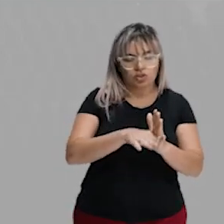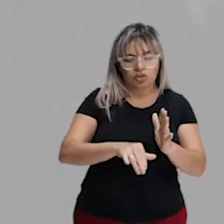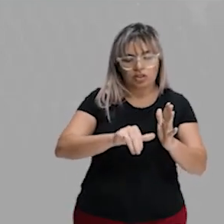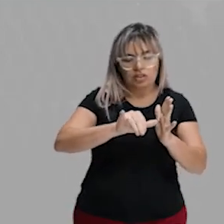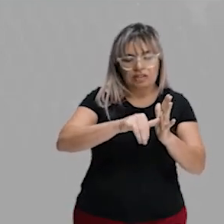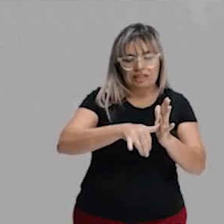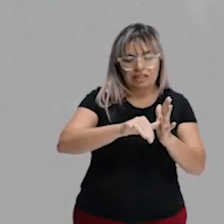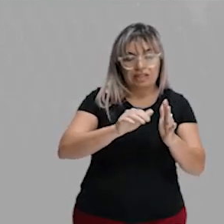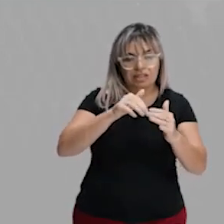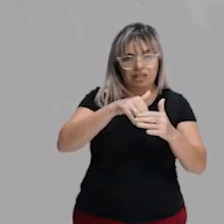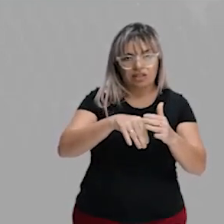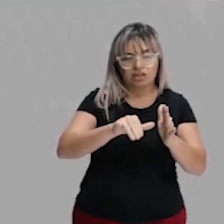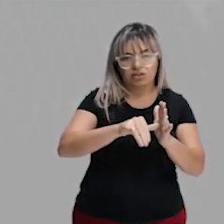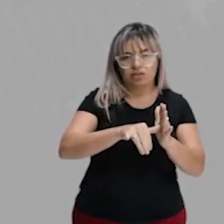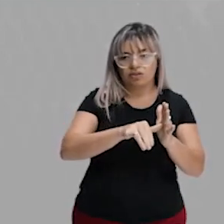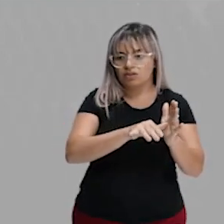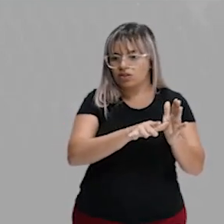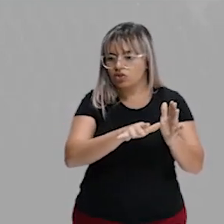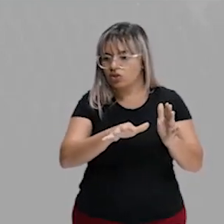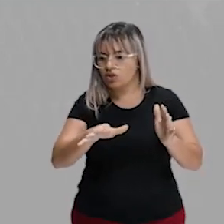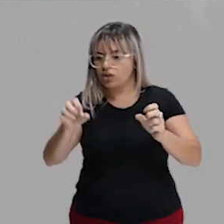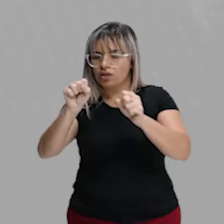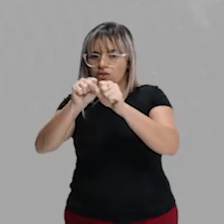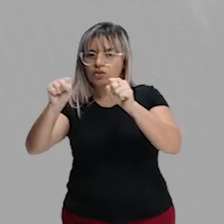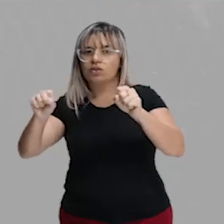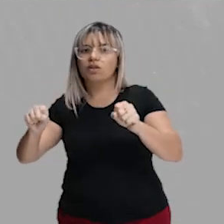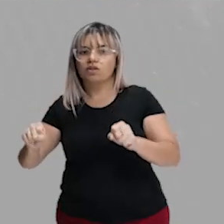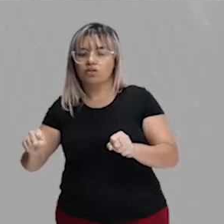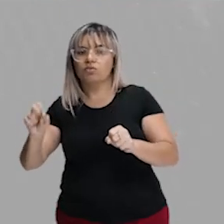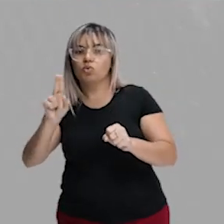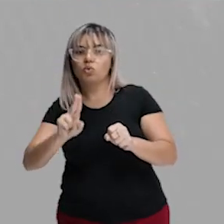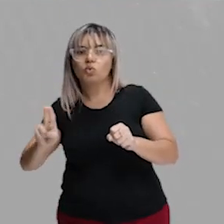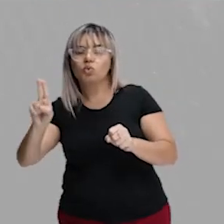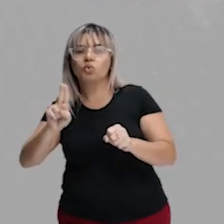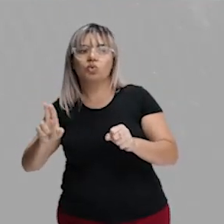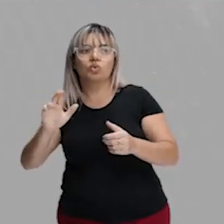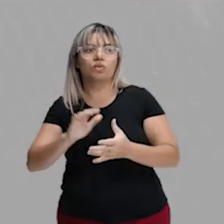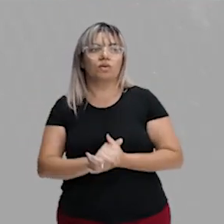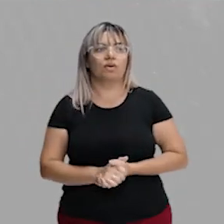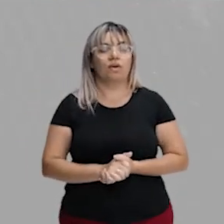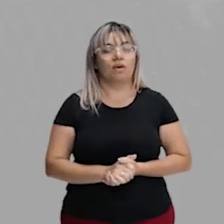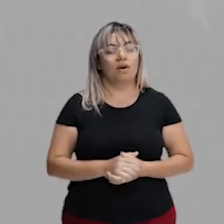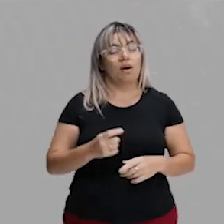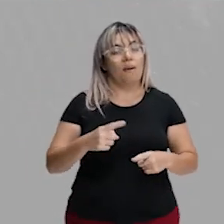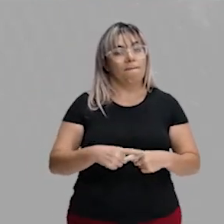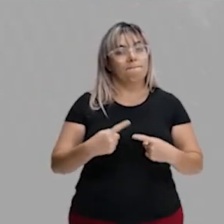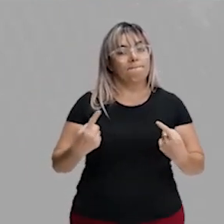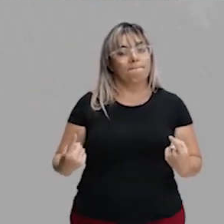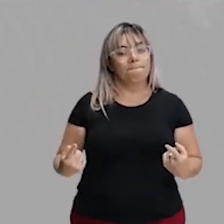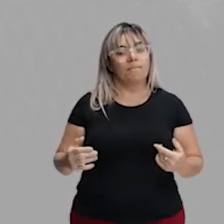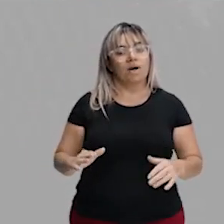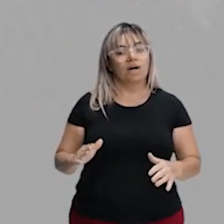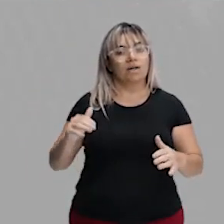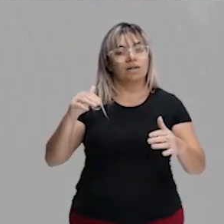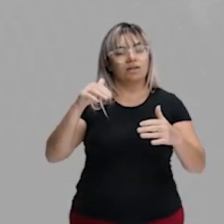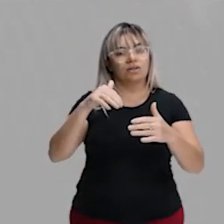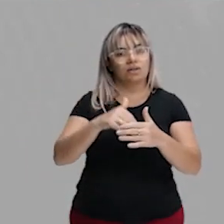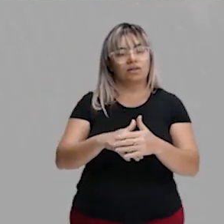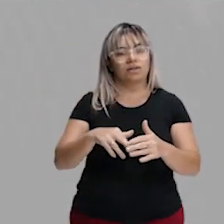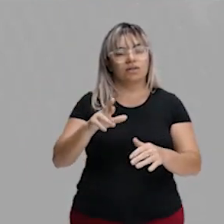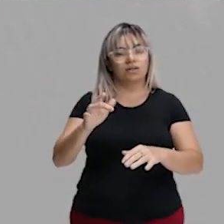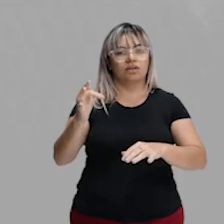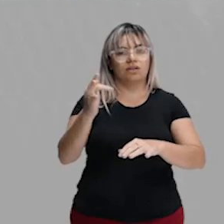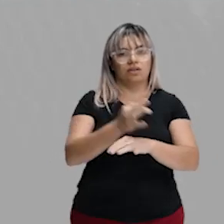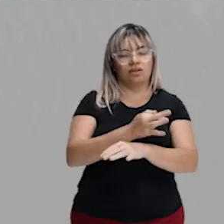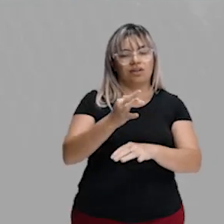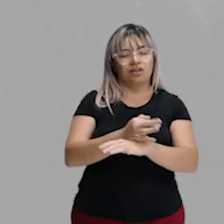certo? Mas nós sabemos o seguinte, que dentro dele tem um resistor. E o que o resistor faz?